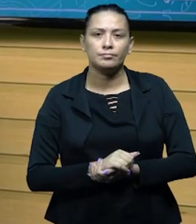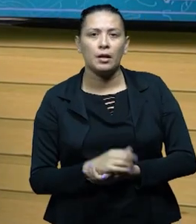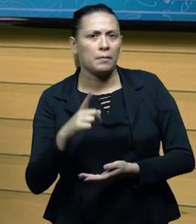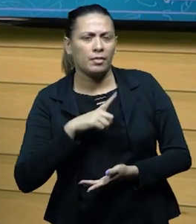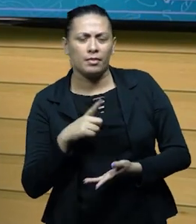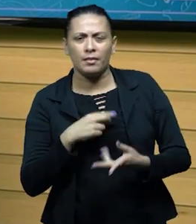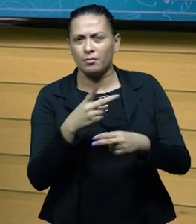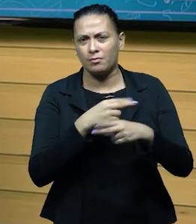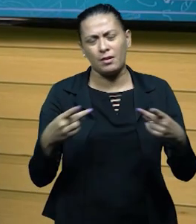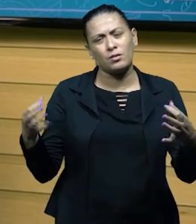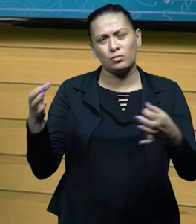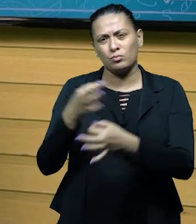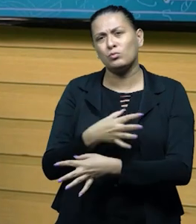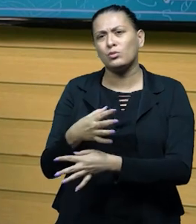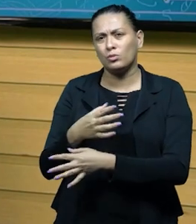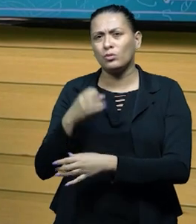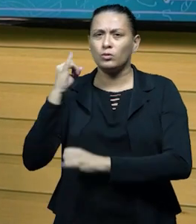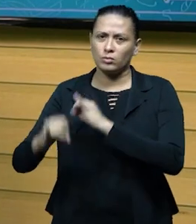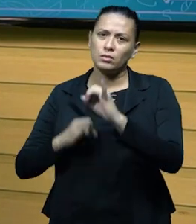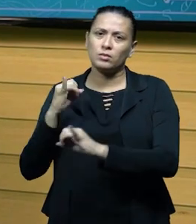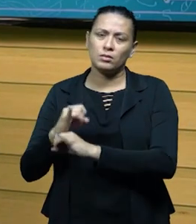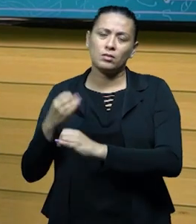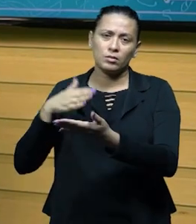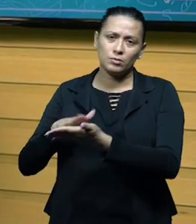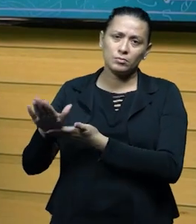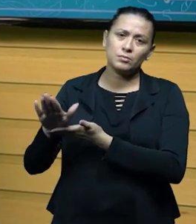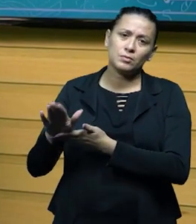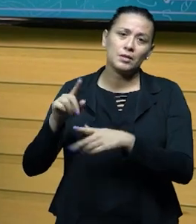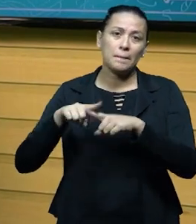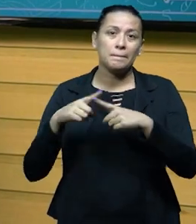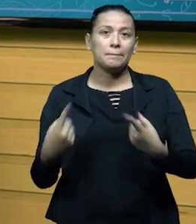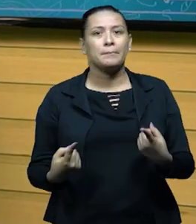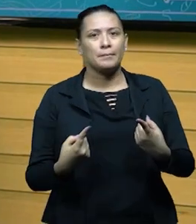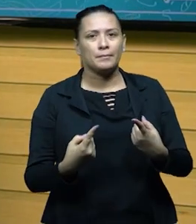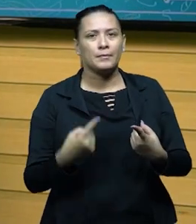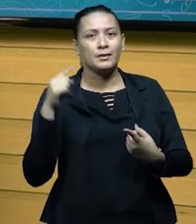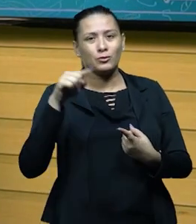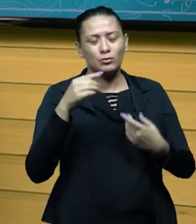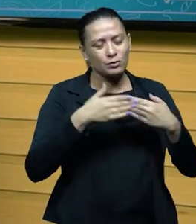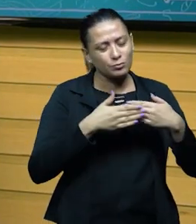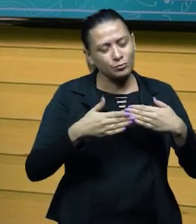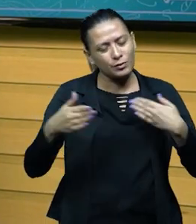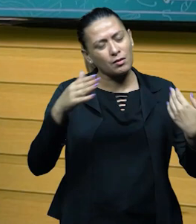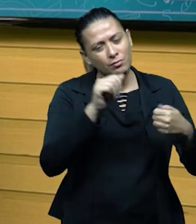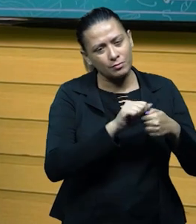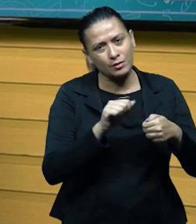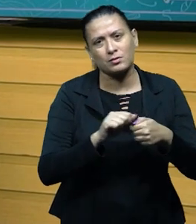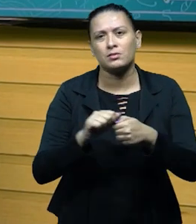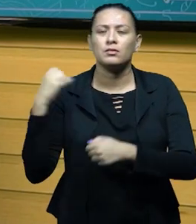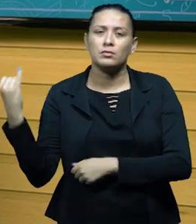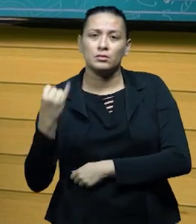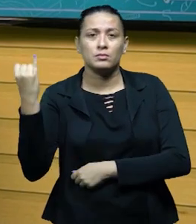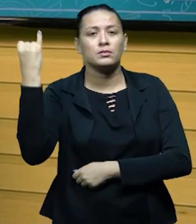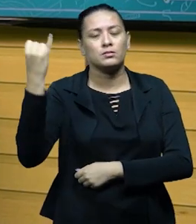mapas mentais já prontos na internet né aquelas gravuras e tal que você pode imprimir mas o processo de construção dele realmente é